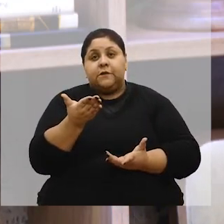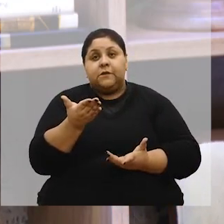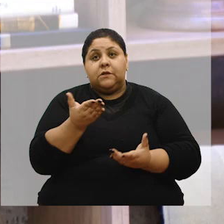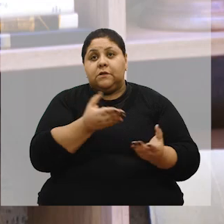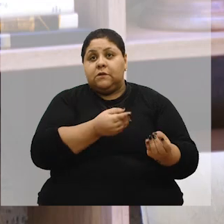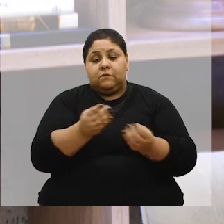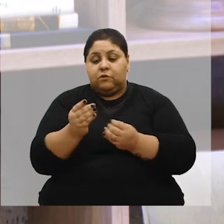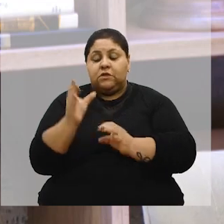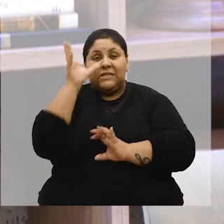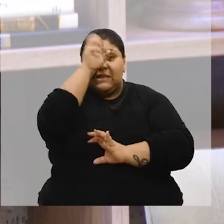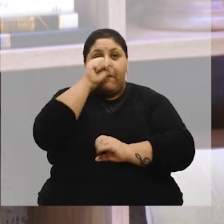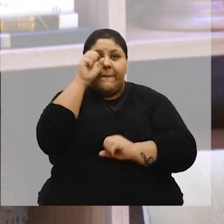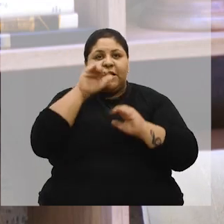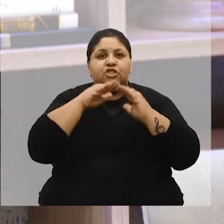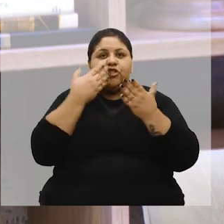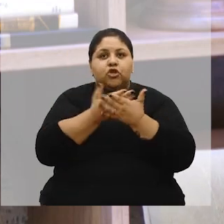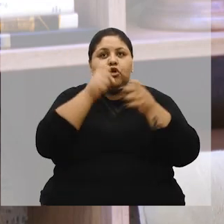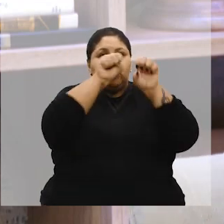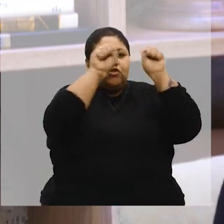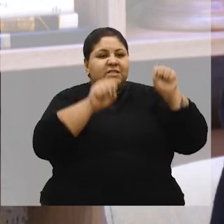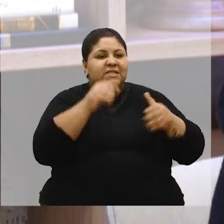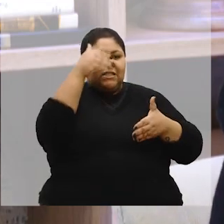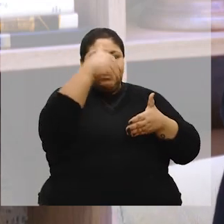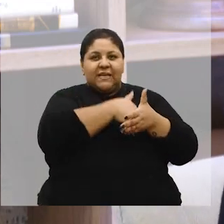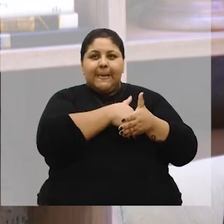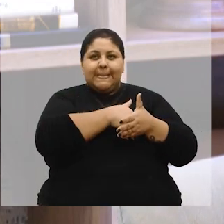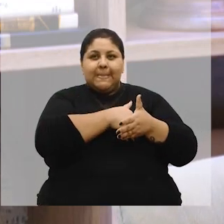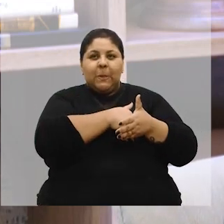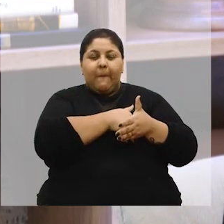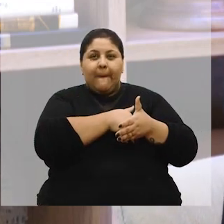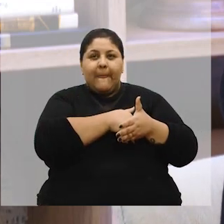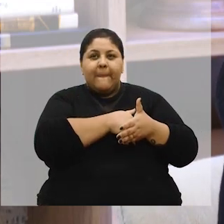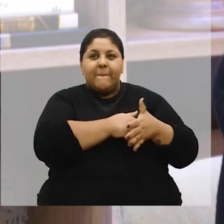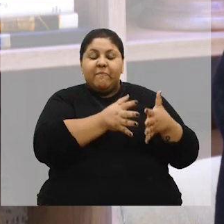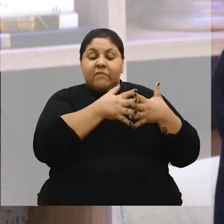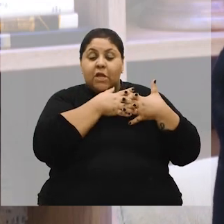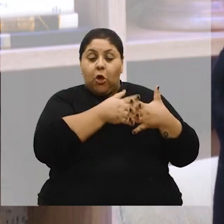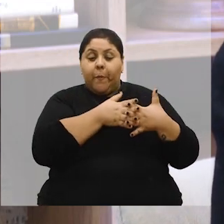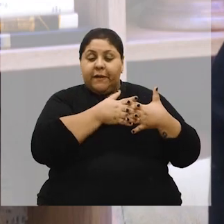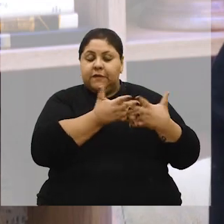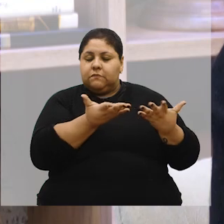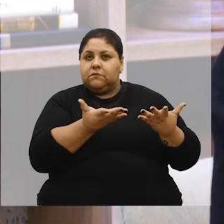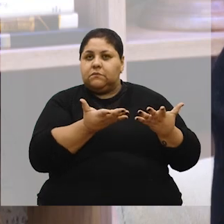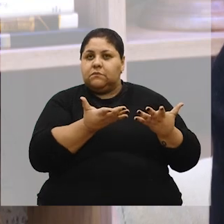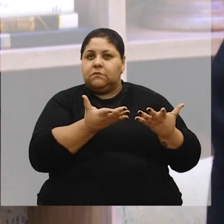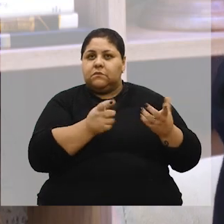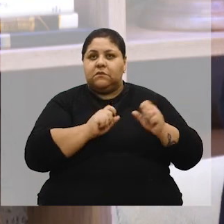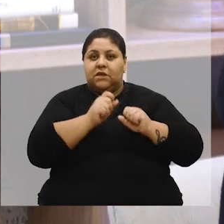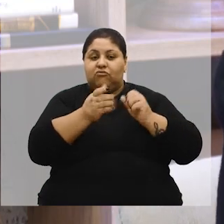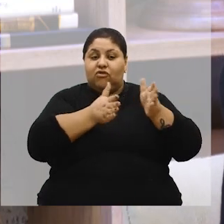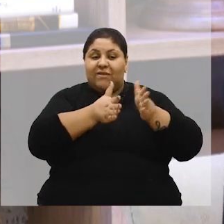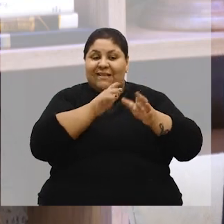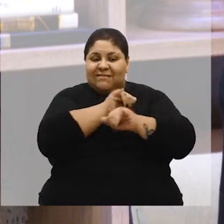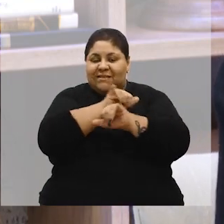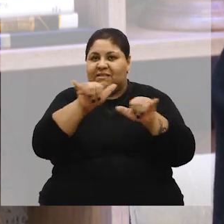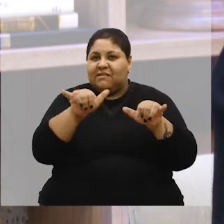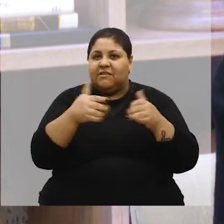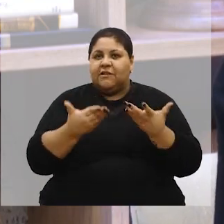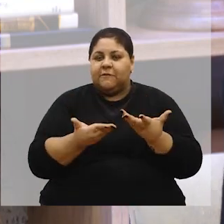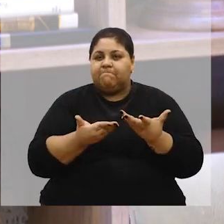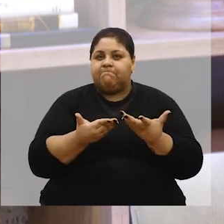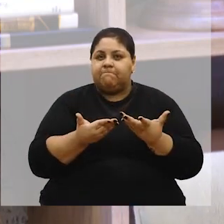muitas vezes não aprende isso na escola, né? O sistema eleitoral brasileiro é complexo e acaba sendo de quem não tem acesso à informação,